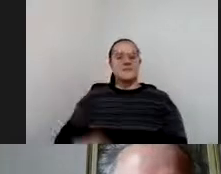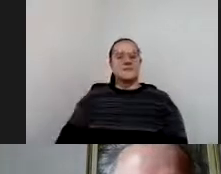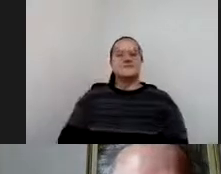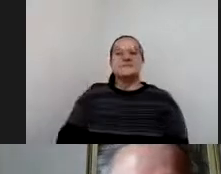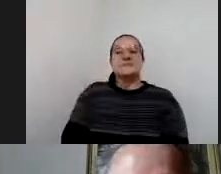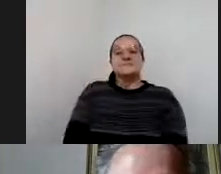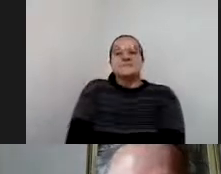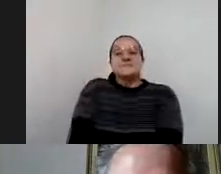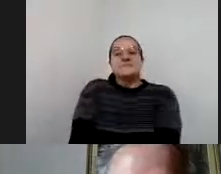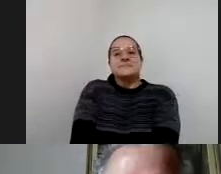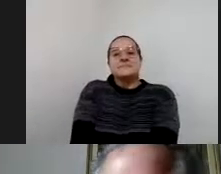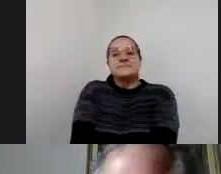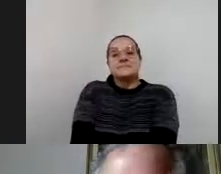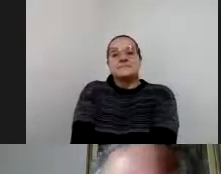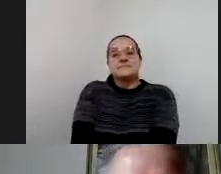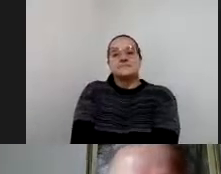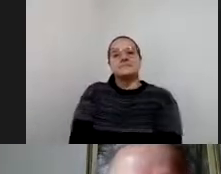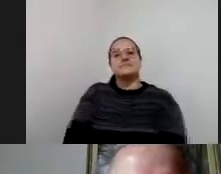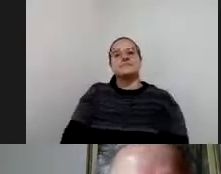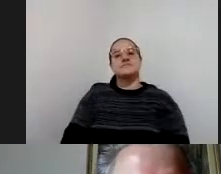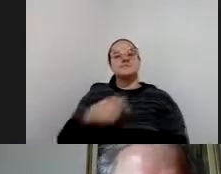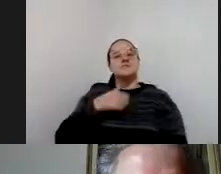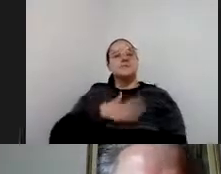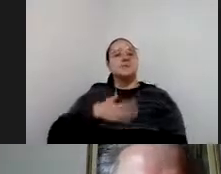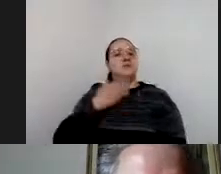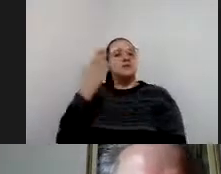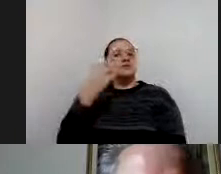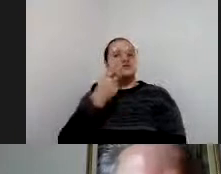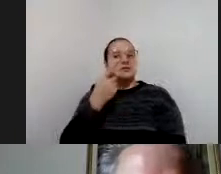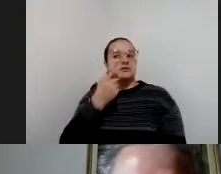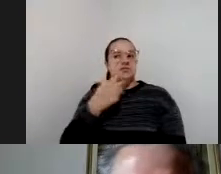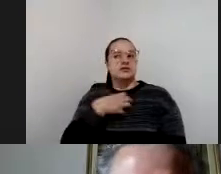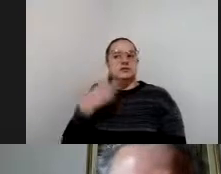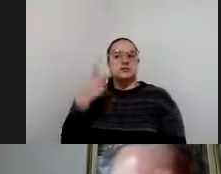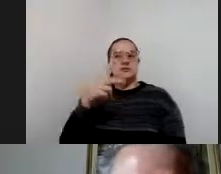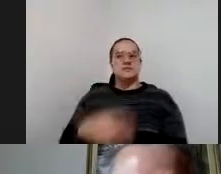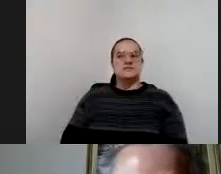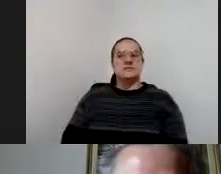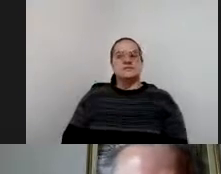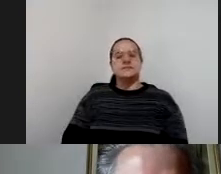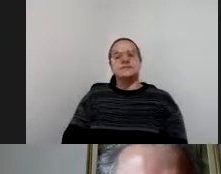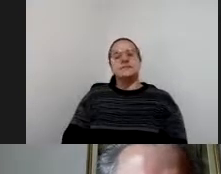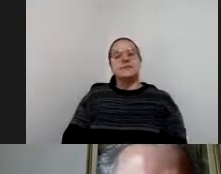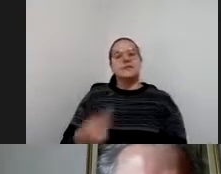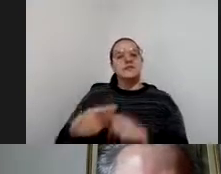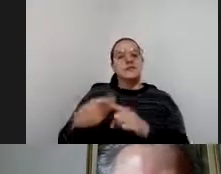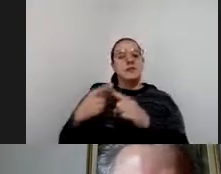a Alessia falou muito bem, gostei. Bom, primeiro, para parabenizar quem organizou